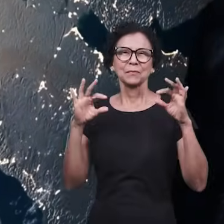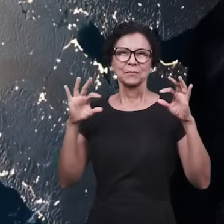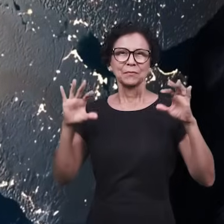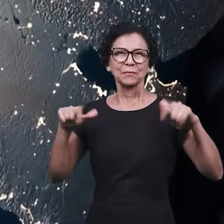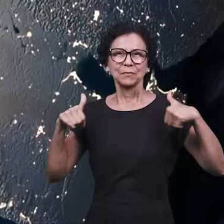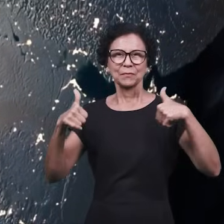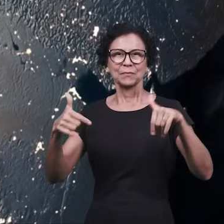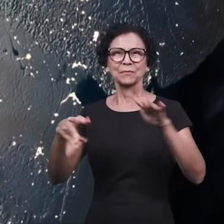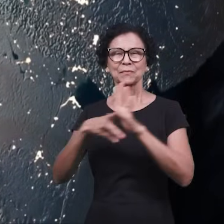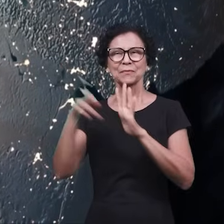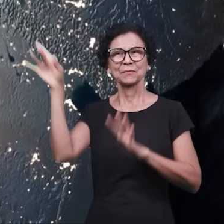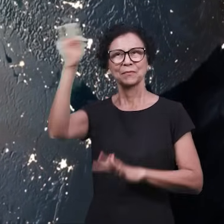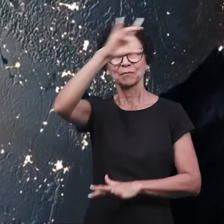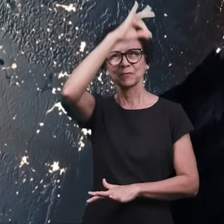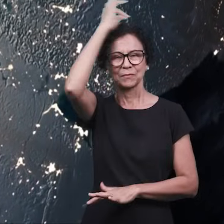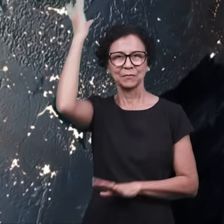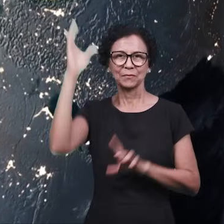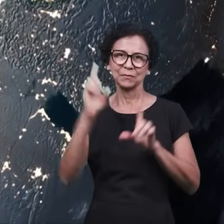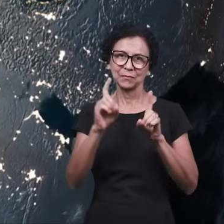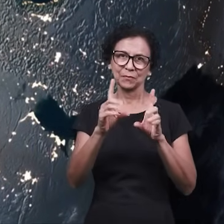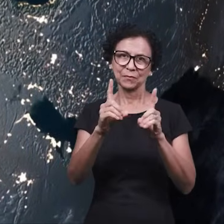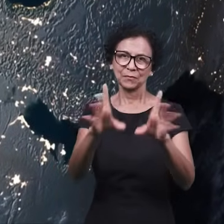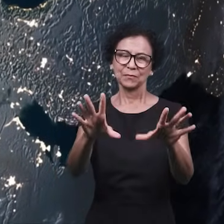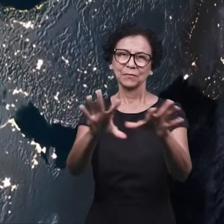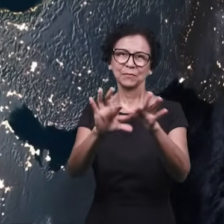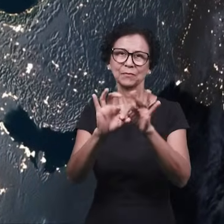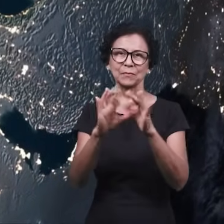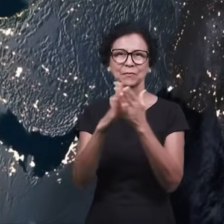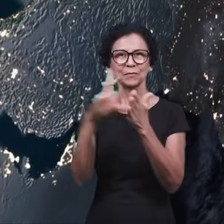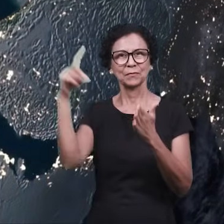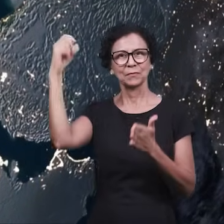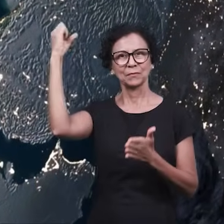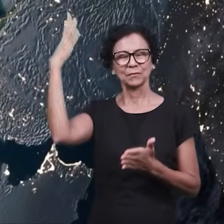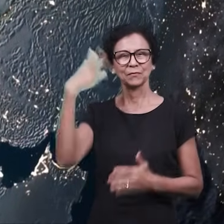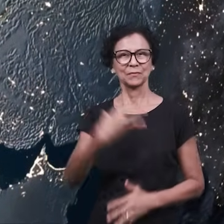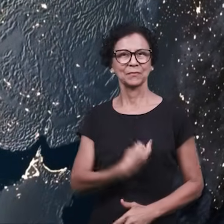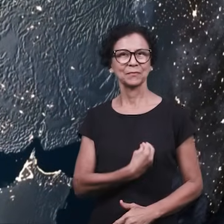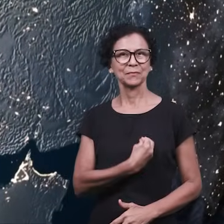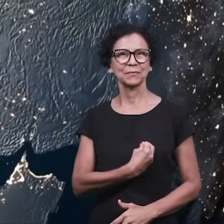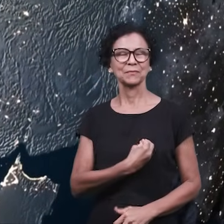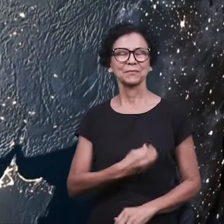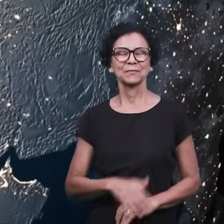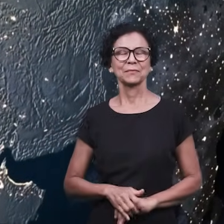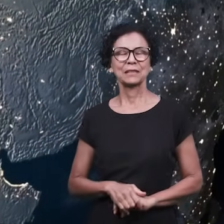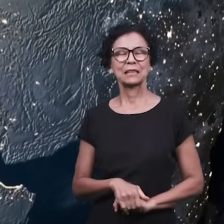direção do Espírito Santo de Deus e unidas pela Palavra Viva.